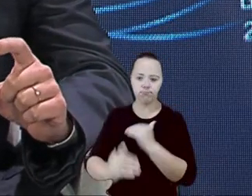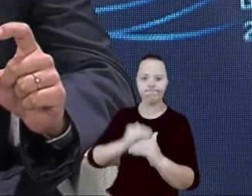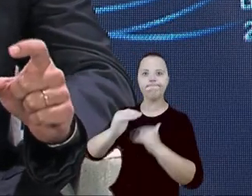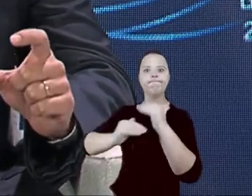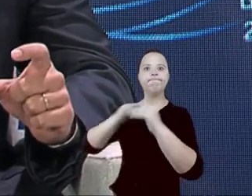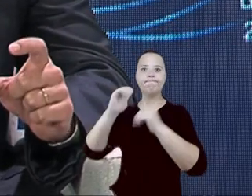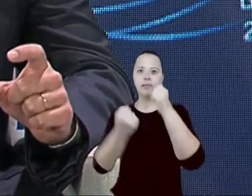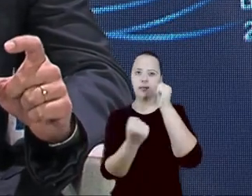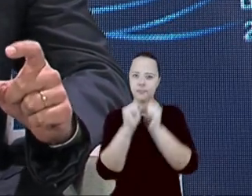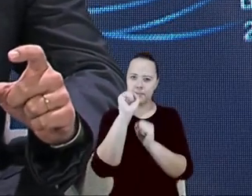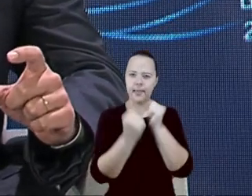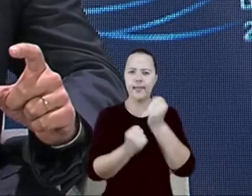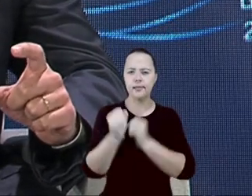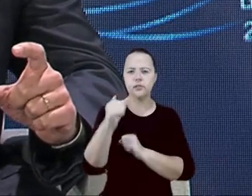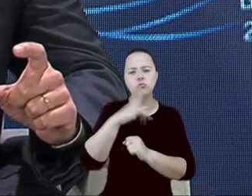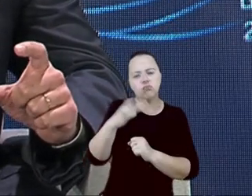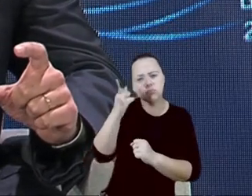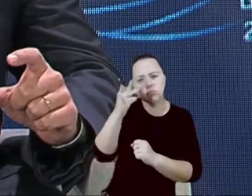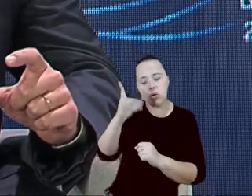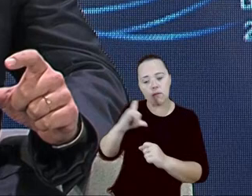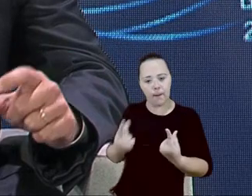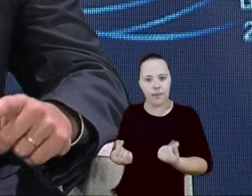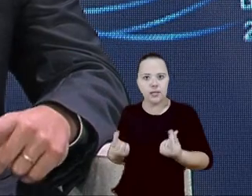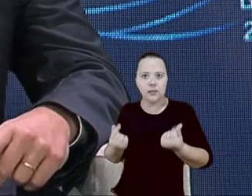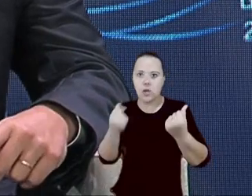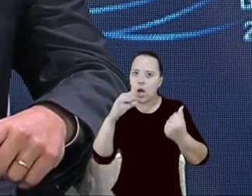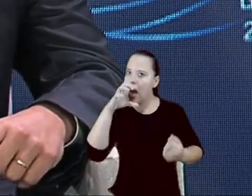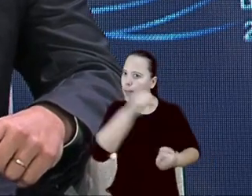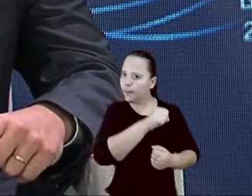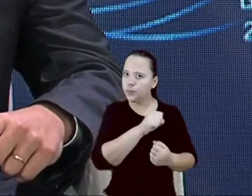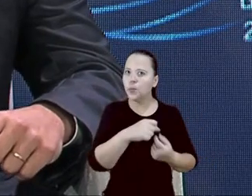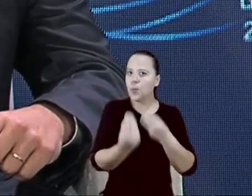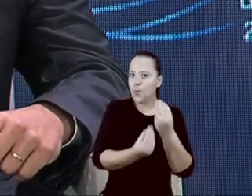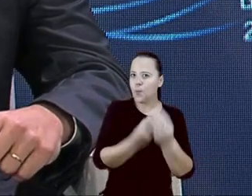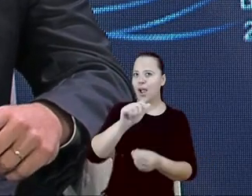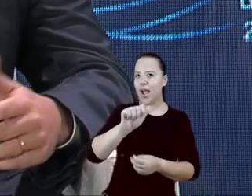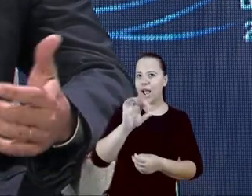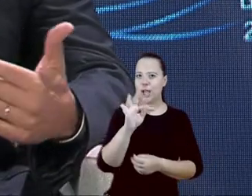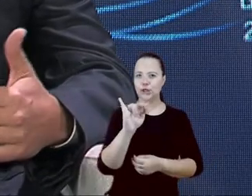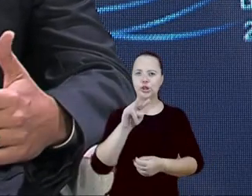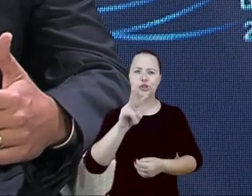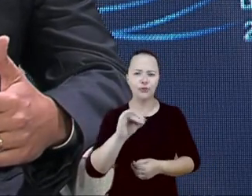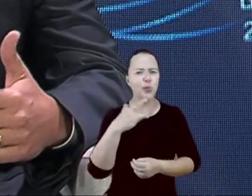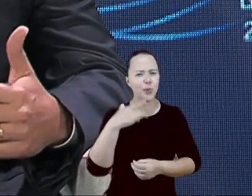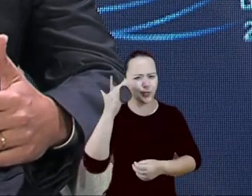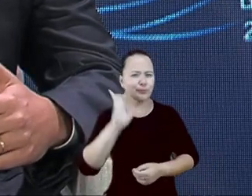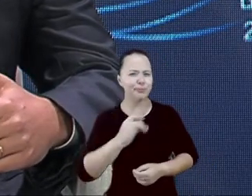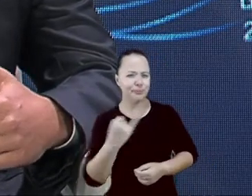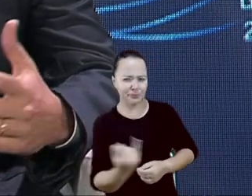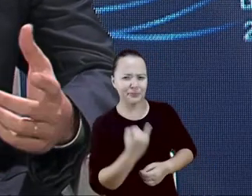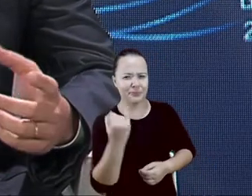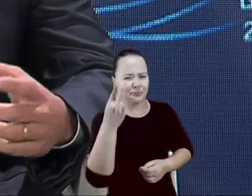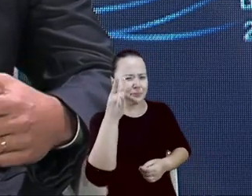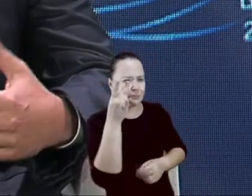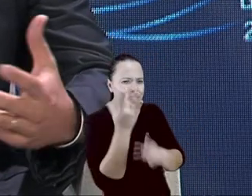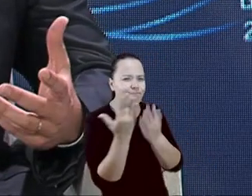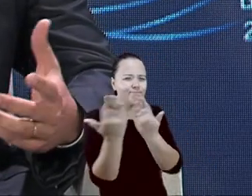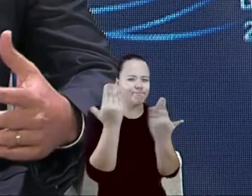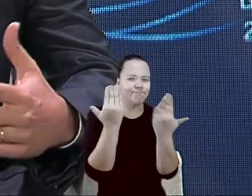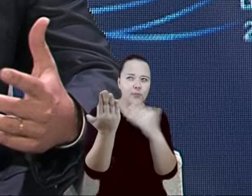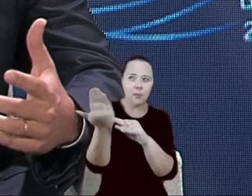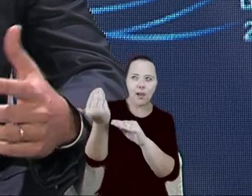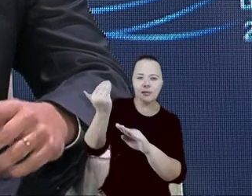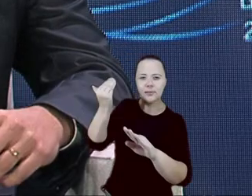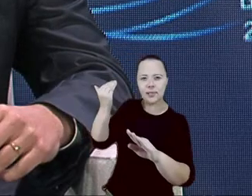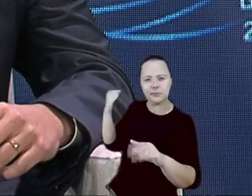a gente vê uma precificação muito rápida do ativo né acho que foi um ponto que olhando para trás historicamente sempre foi uma